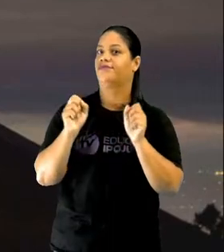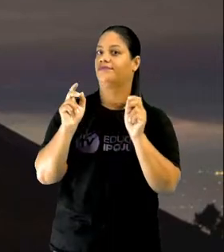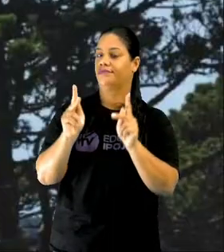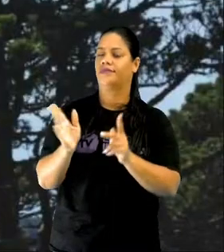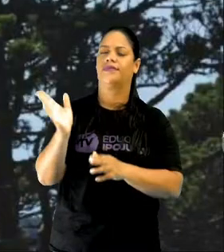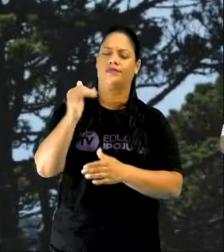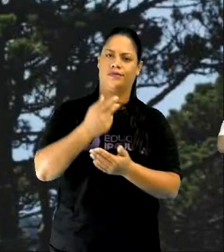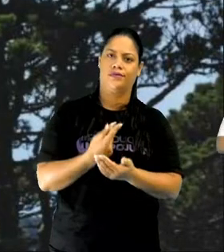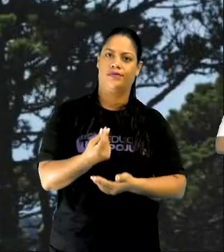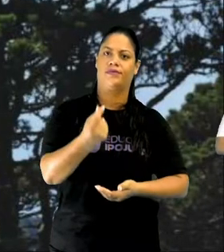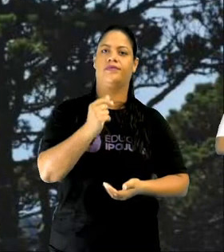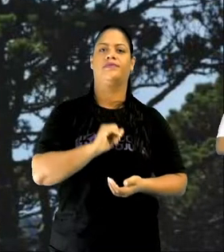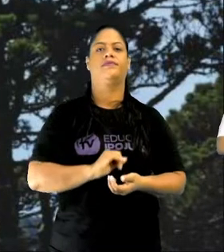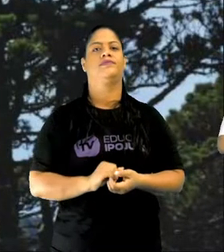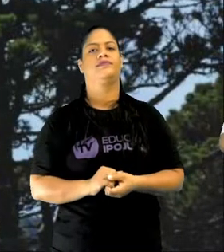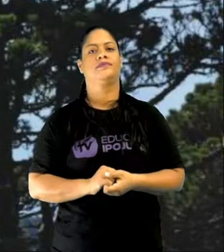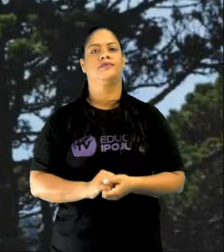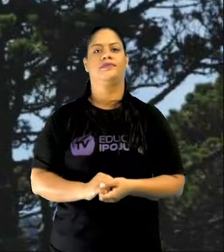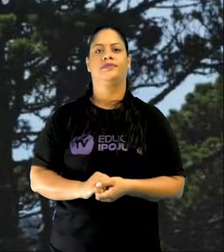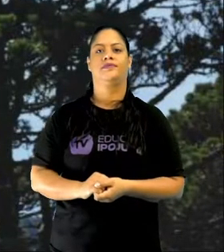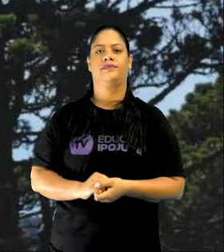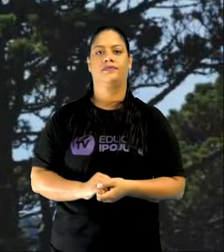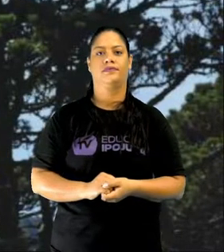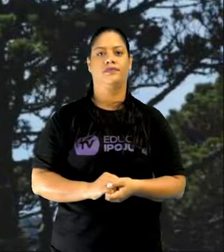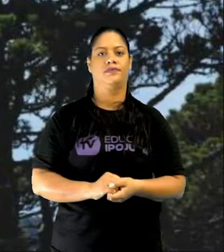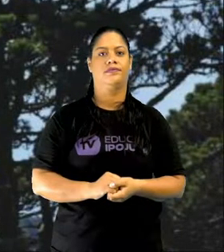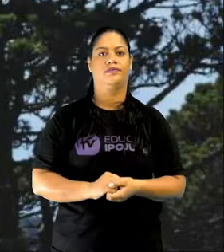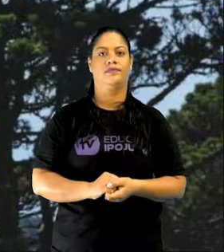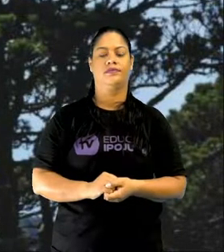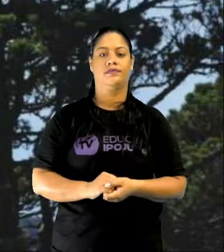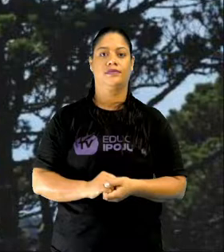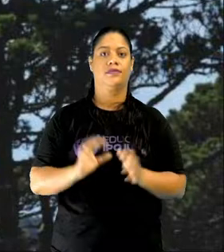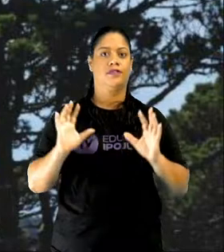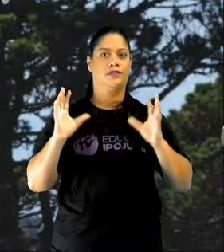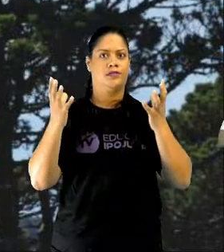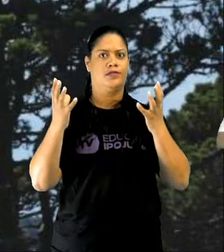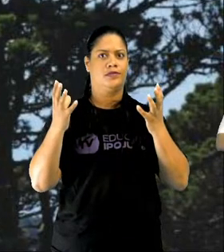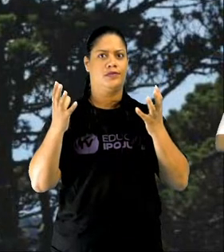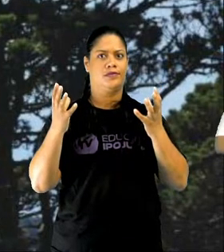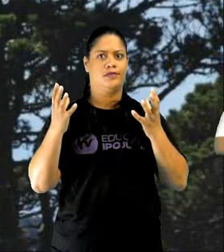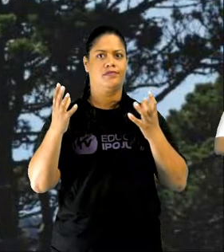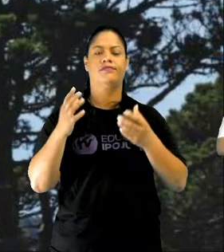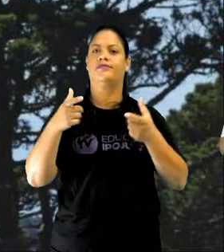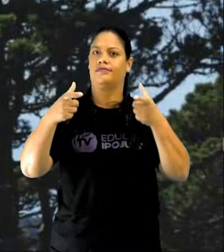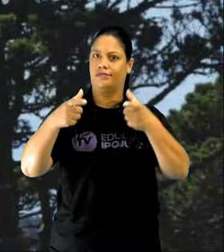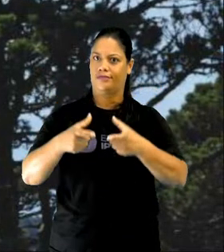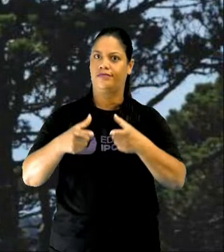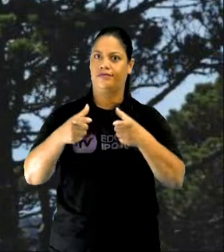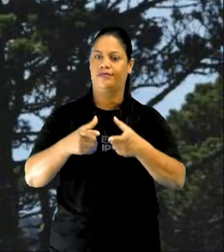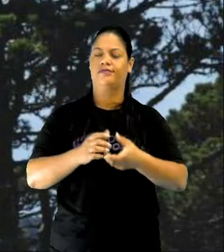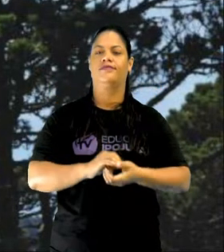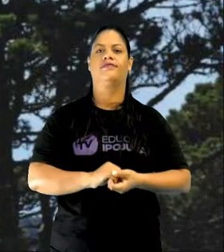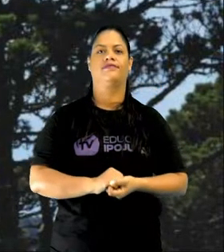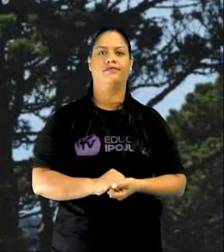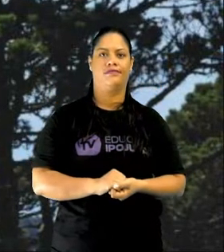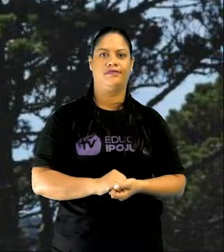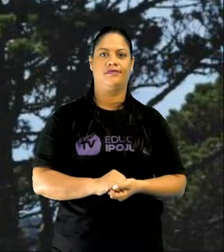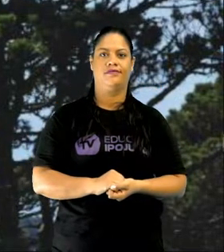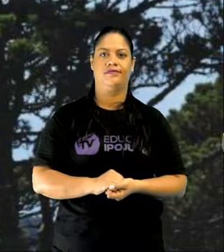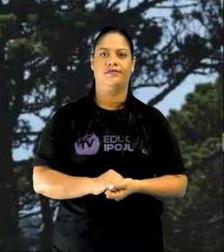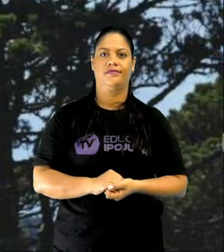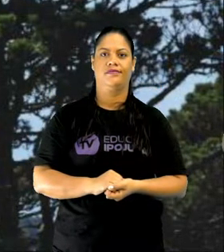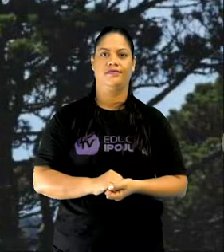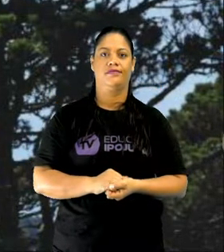Mas vamos lá. Um pouquinho agora sobre o clima e a vegetação da América Central. Ela